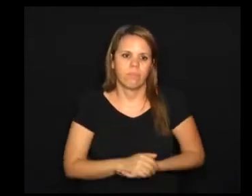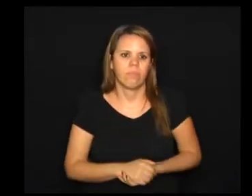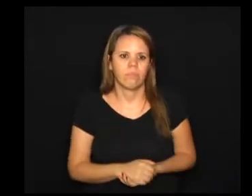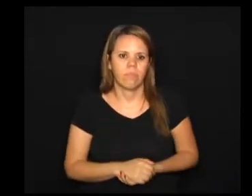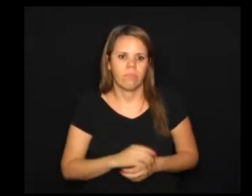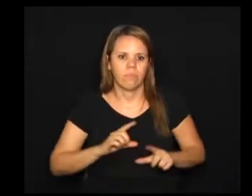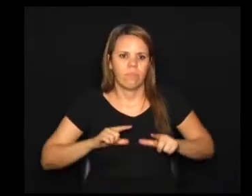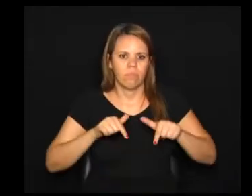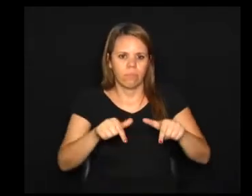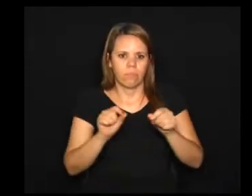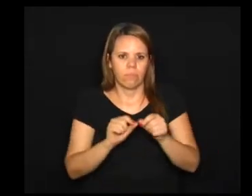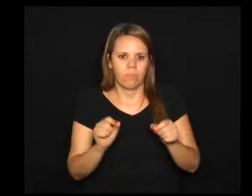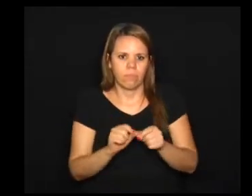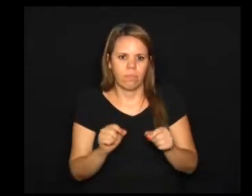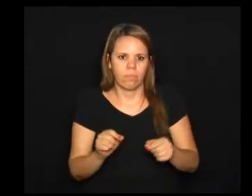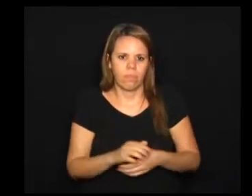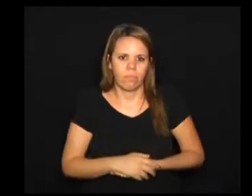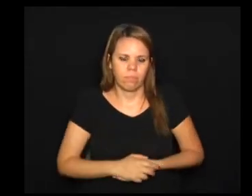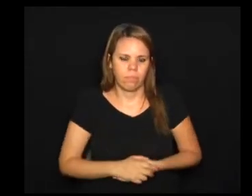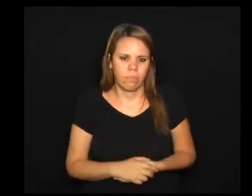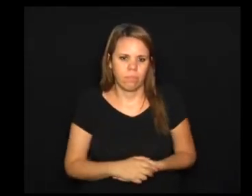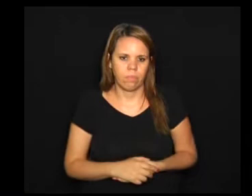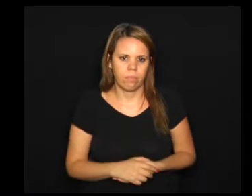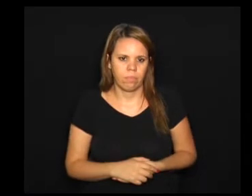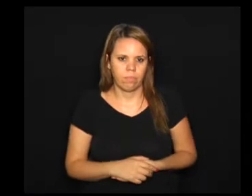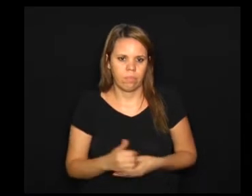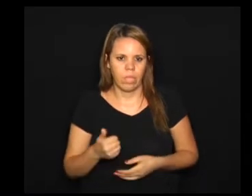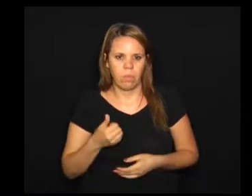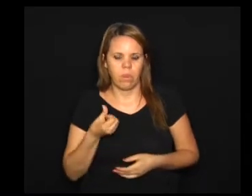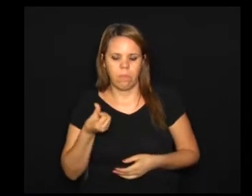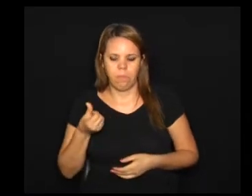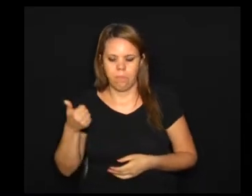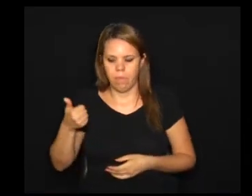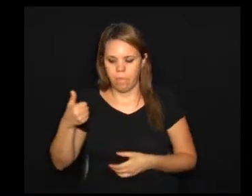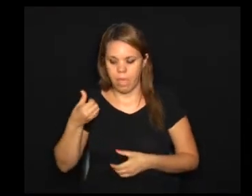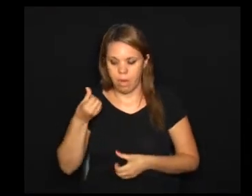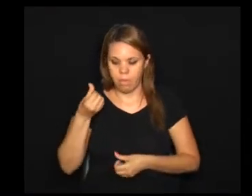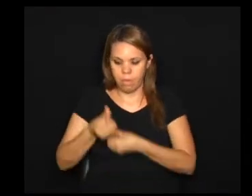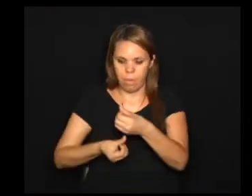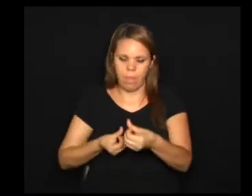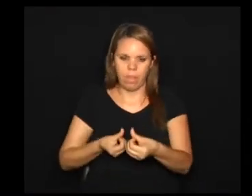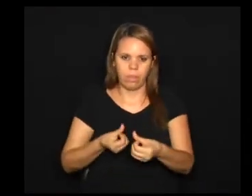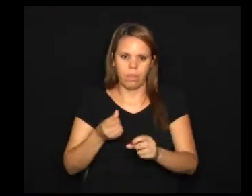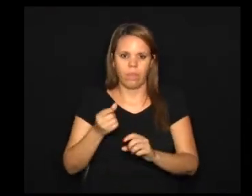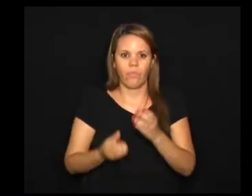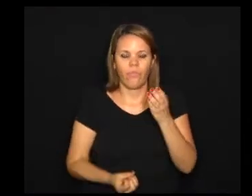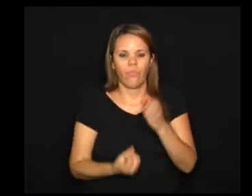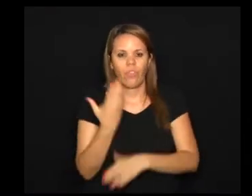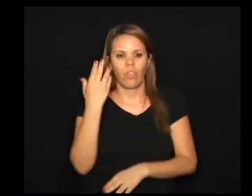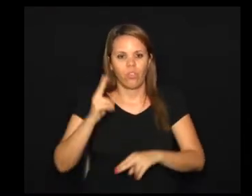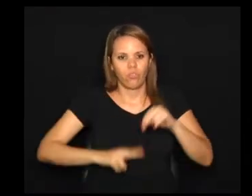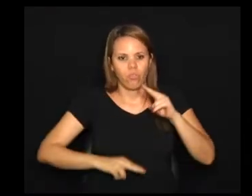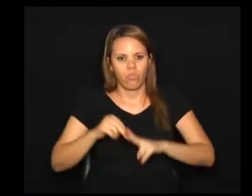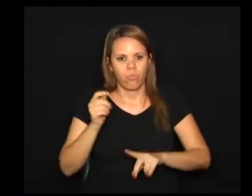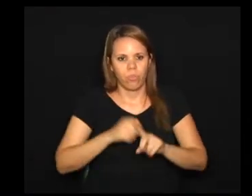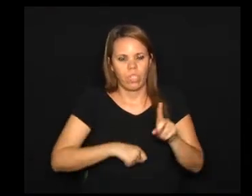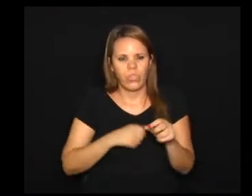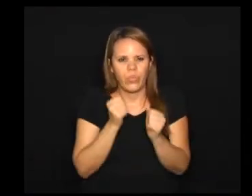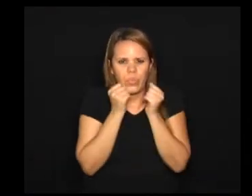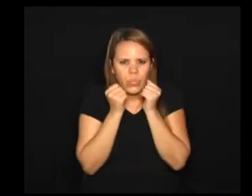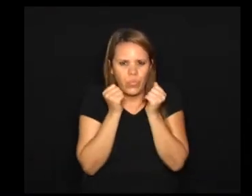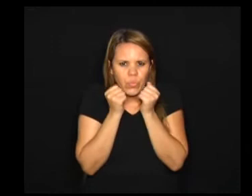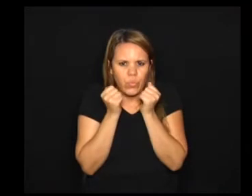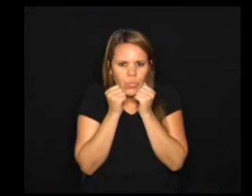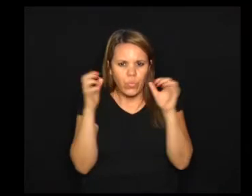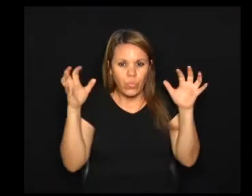nossas ações no primeiro semestre. Se eu não me engano, foi inaugurado em junho. Eu lembro que estava frio e estava